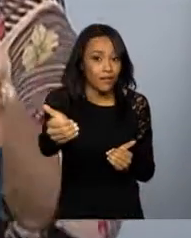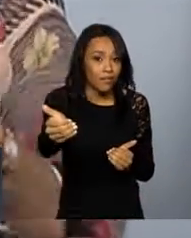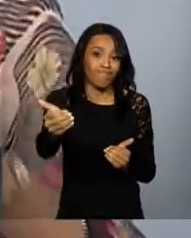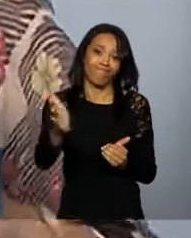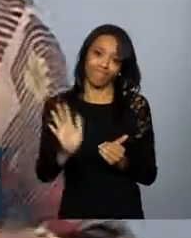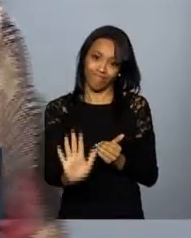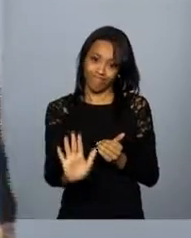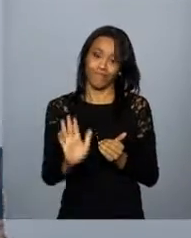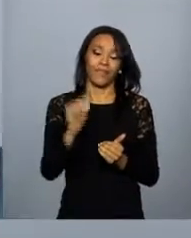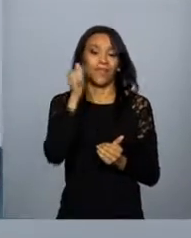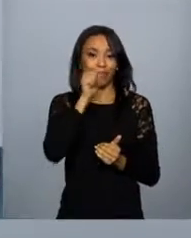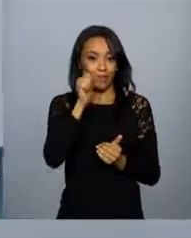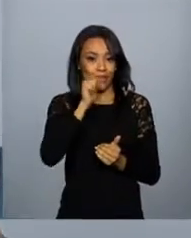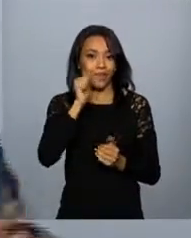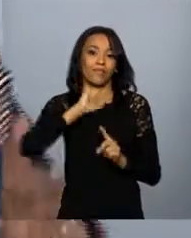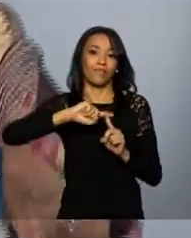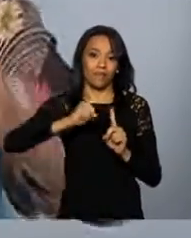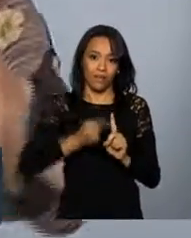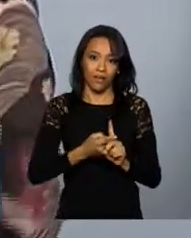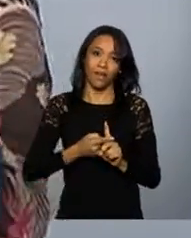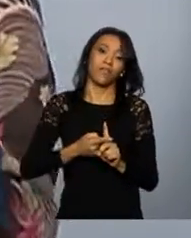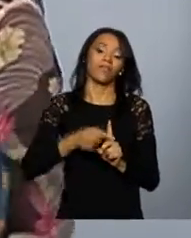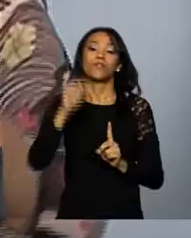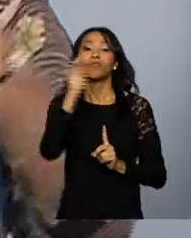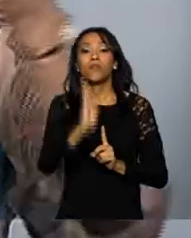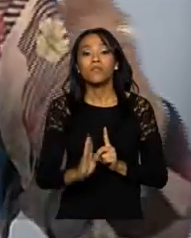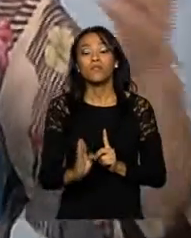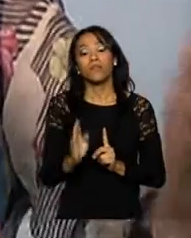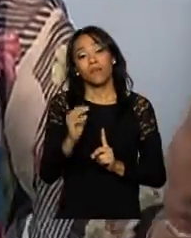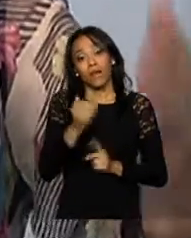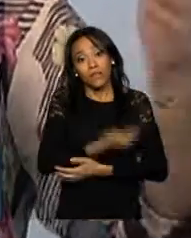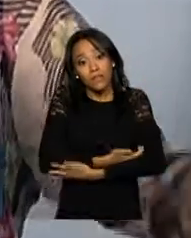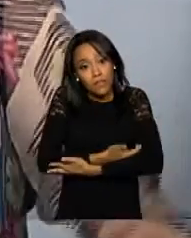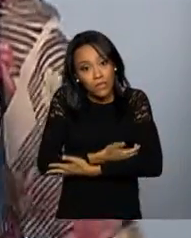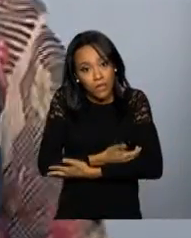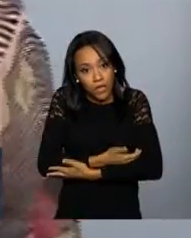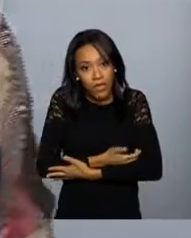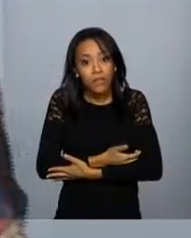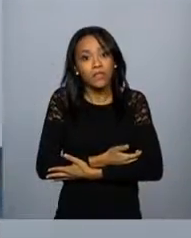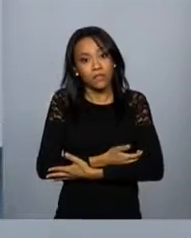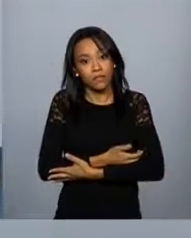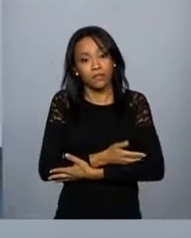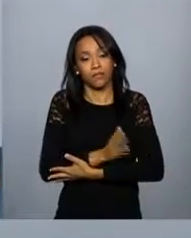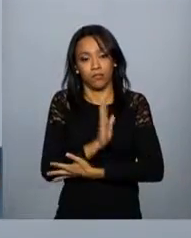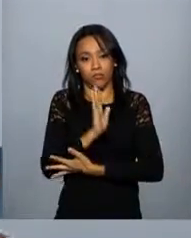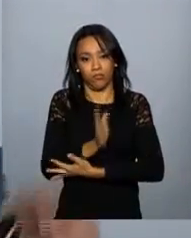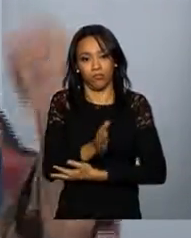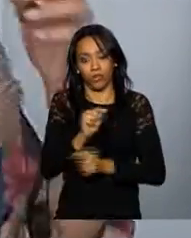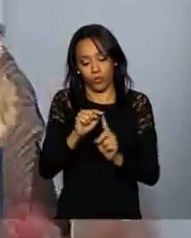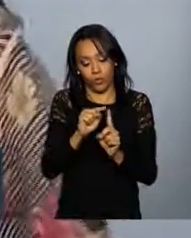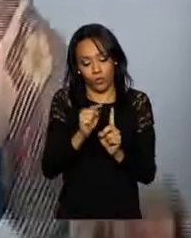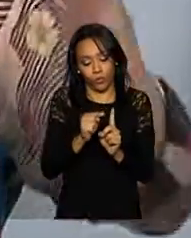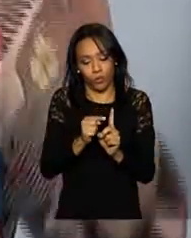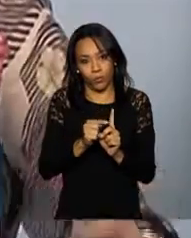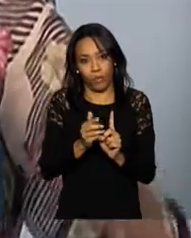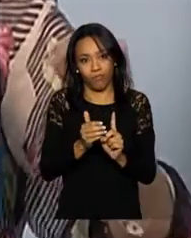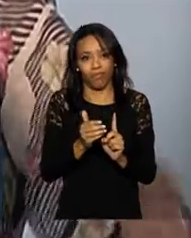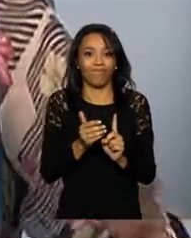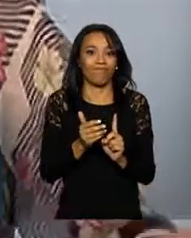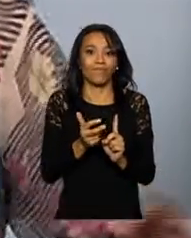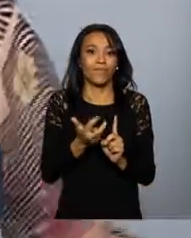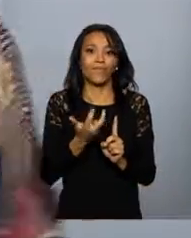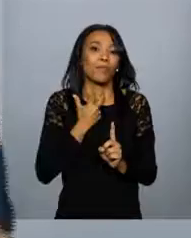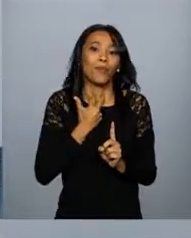as grávidas do nosso país, as crianças que estão em gestação no nosso país, não